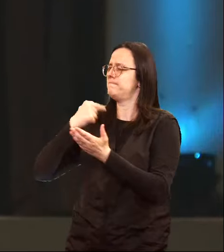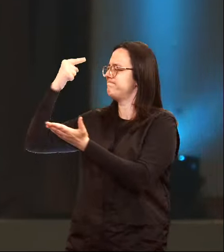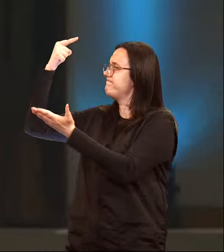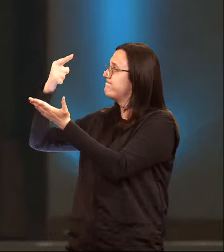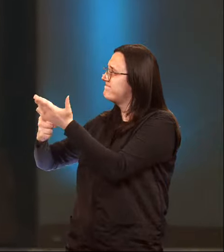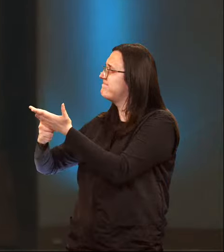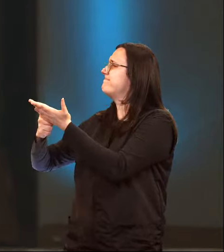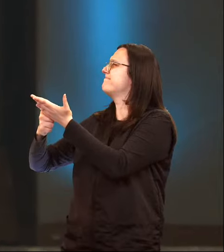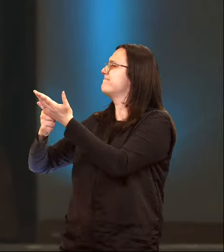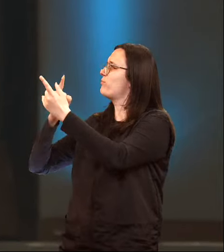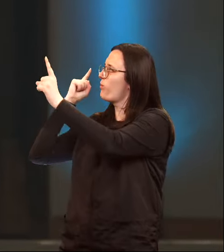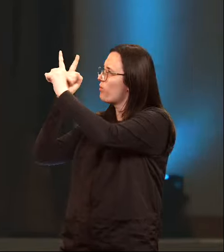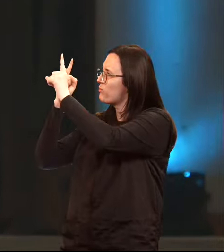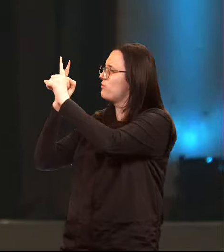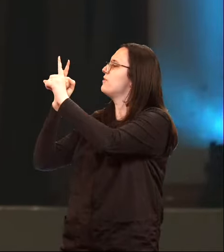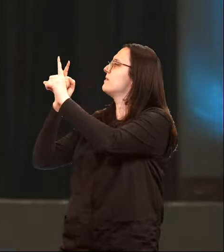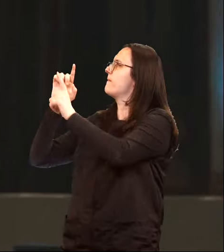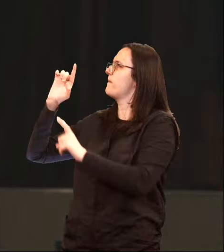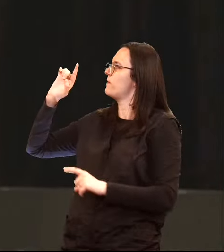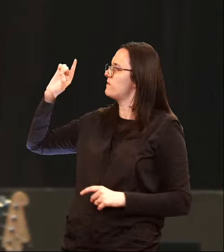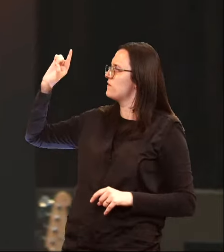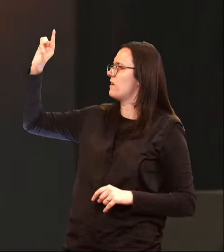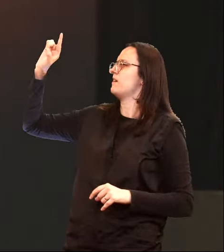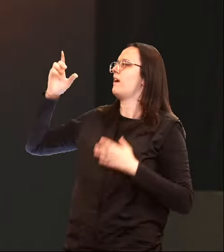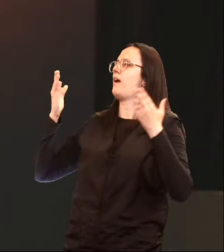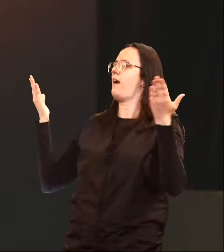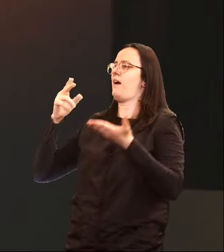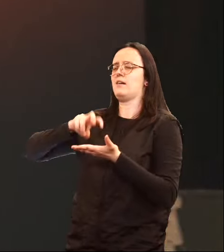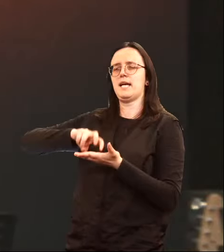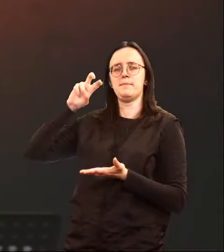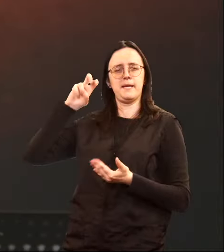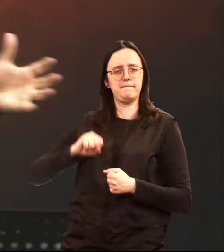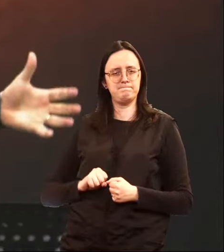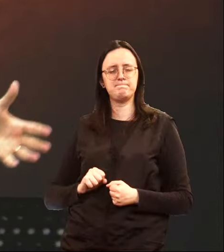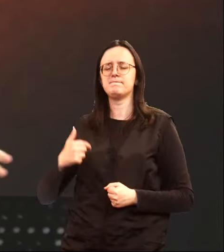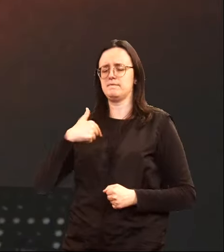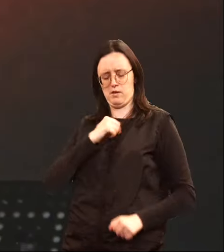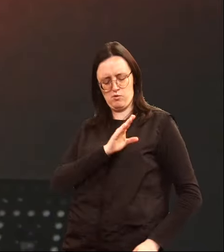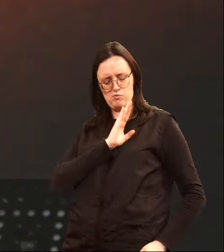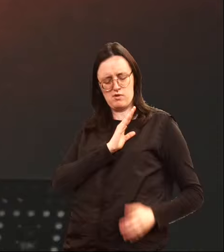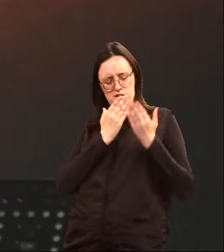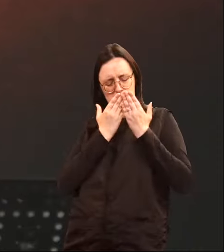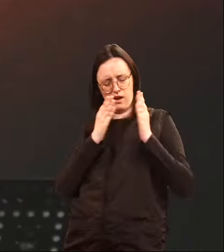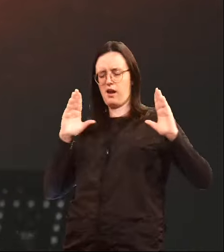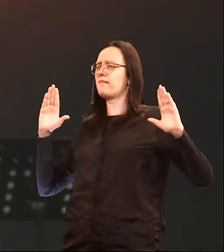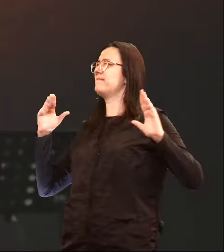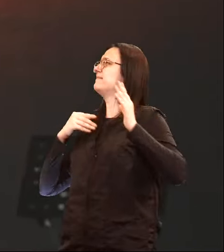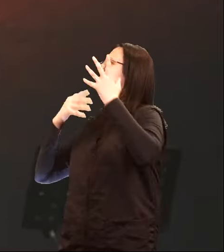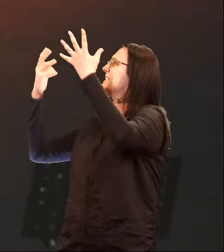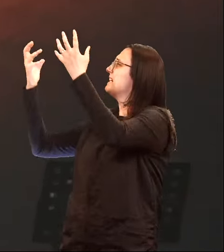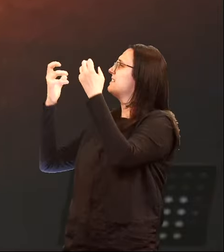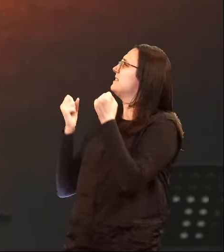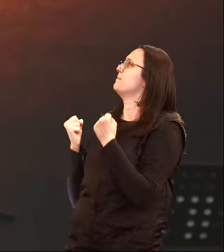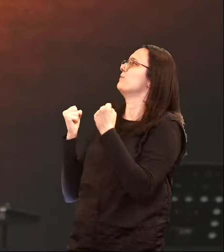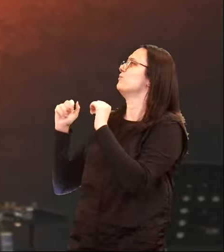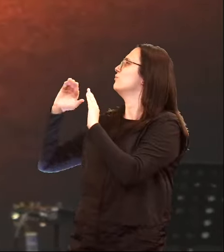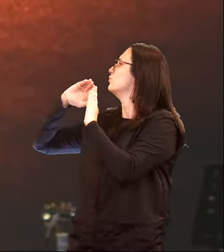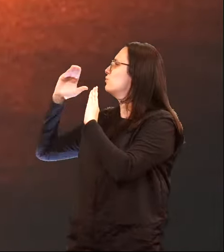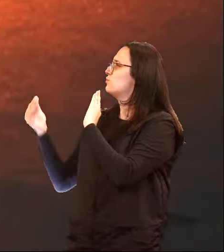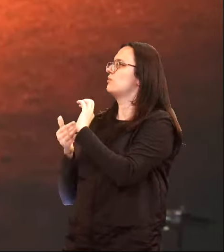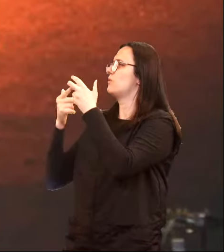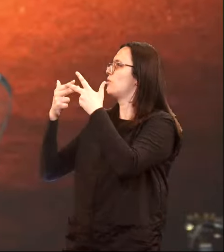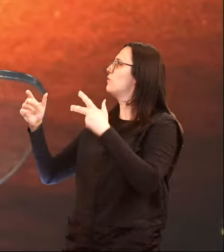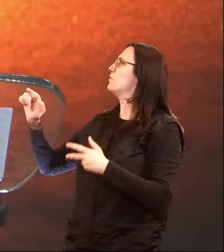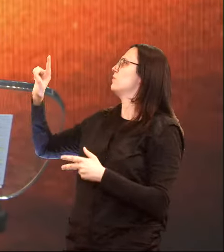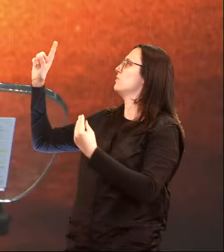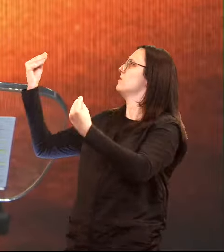marquei um encontro contigo esta manhã. Eu abro meu coração para receber tudo aquilo que o